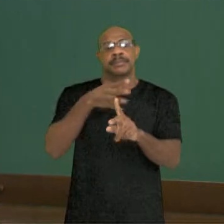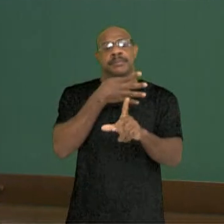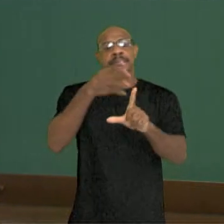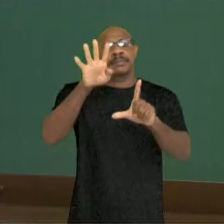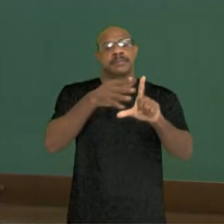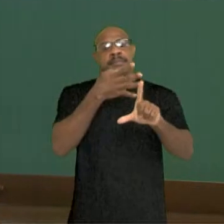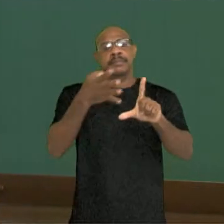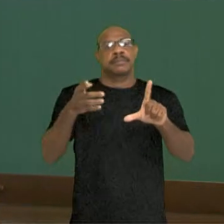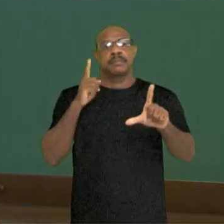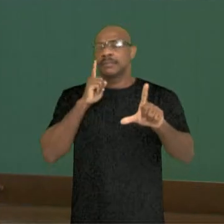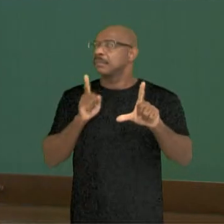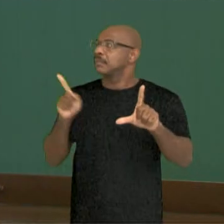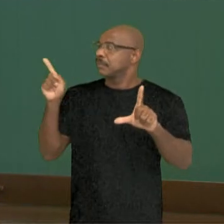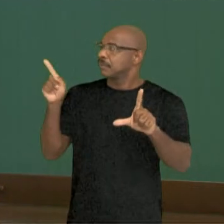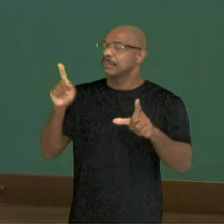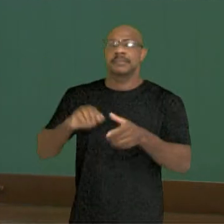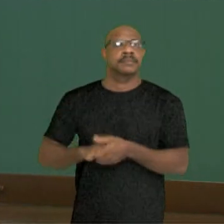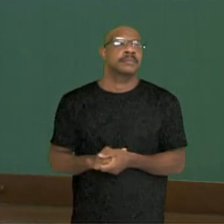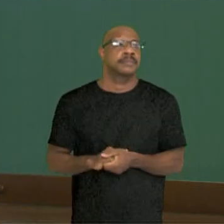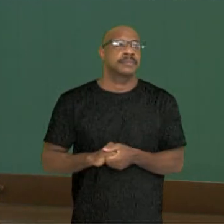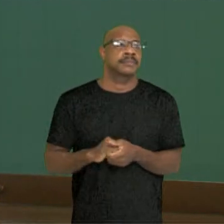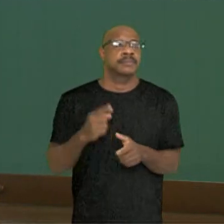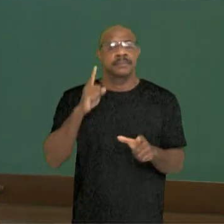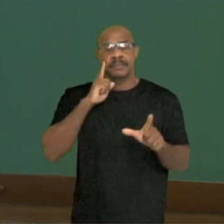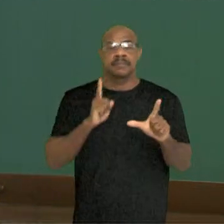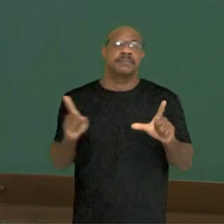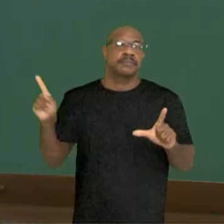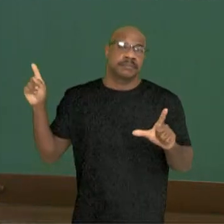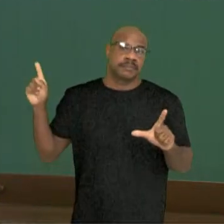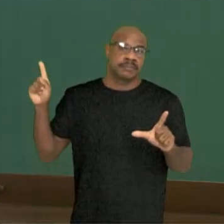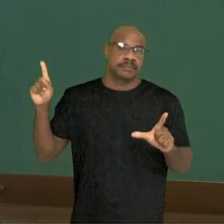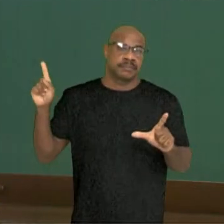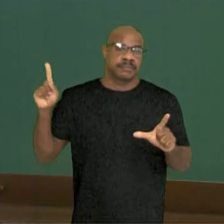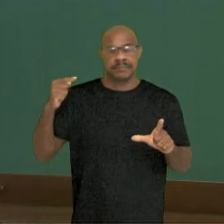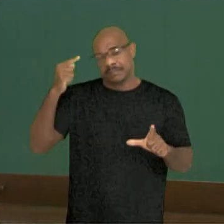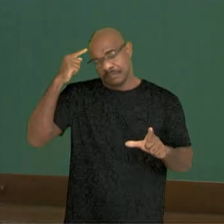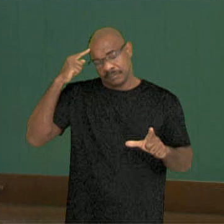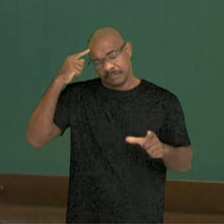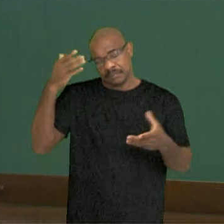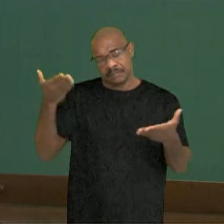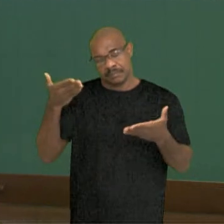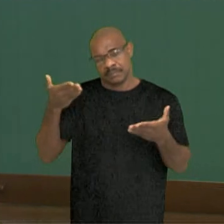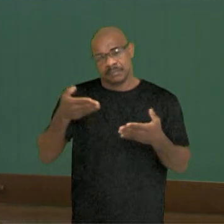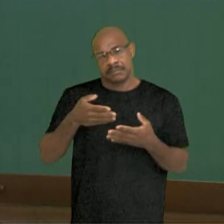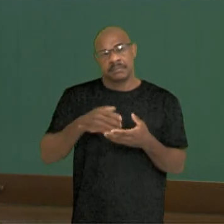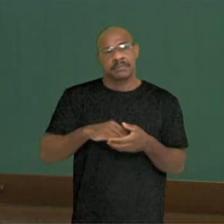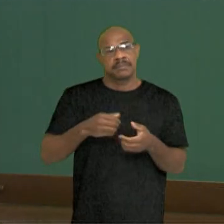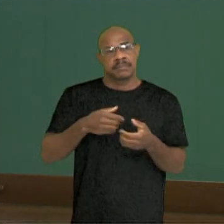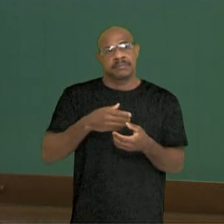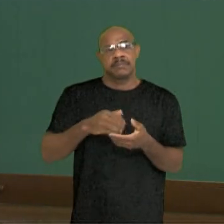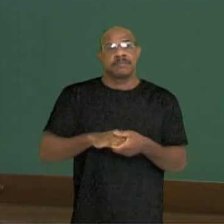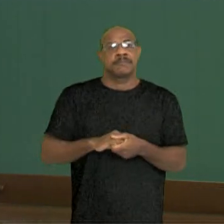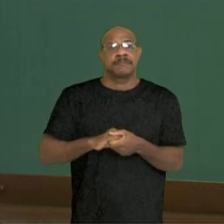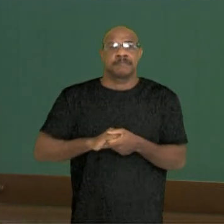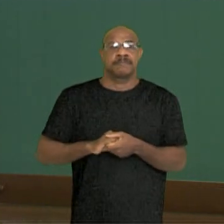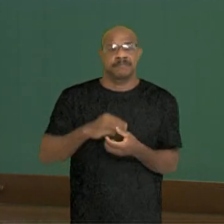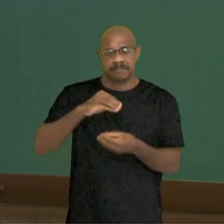periódica. Aqui, pense comigo, guarde. Os elementos químicos da